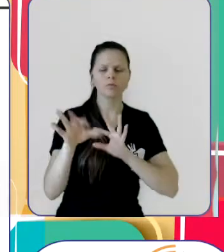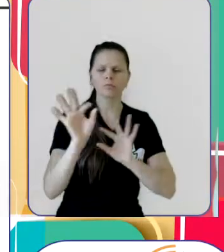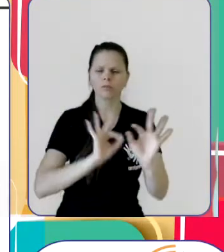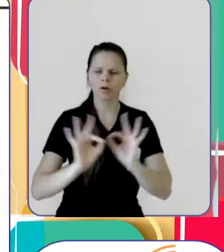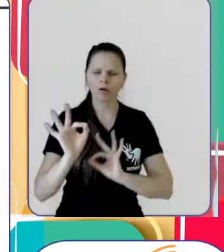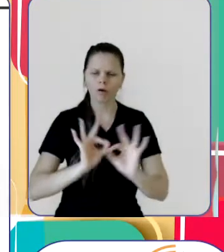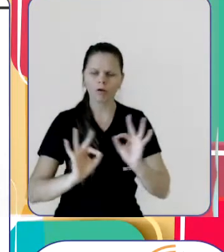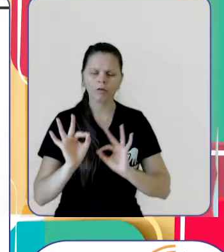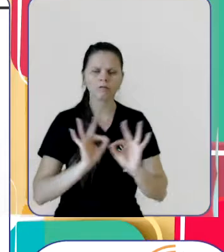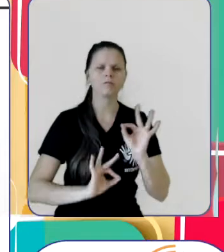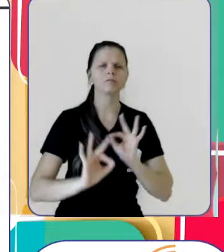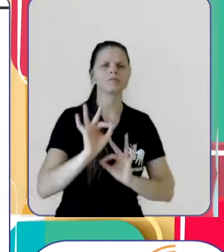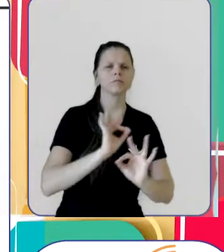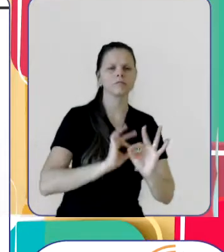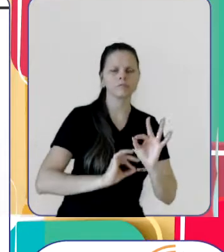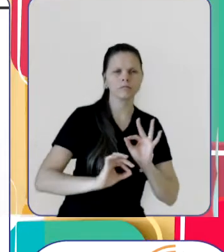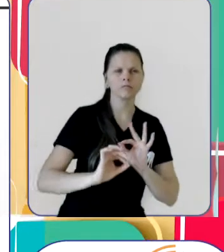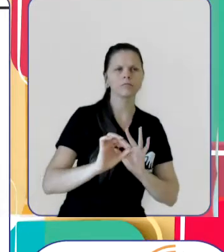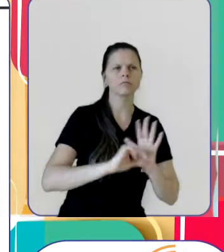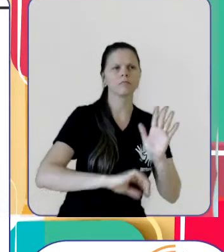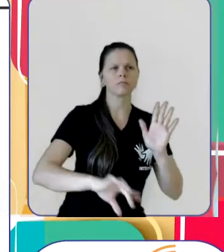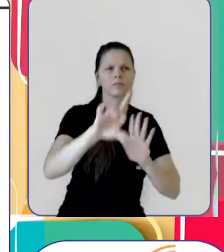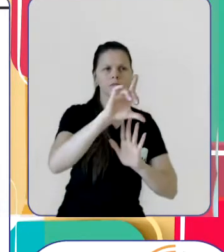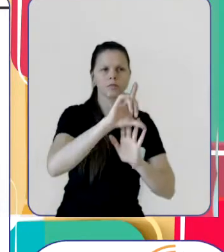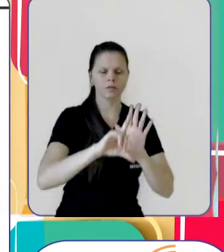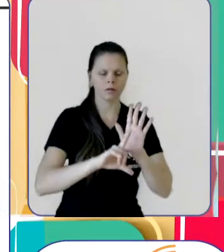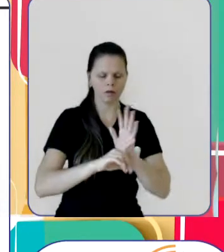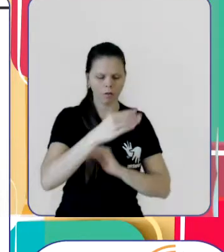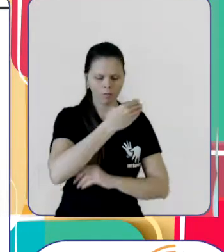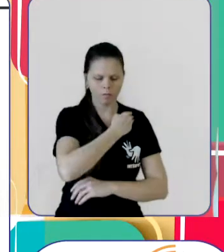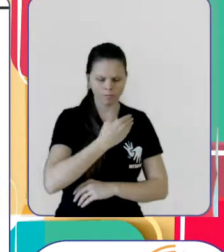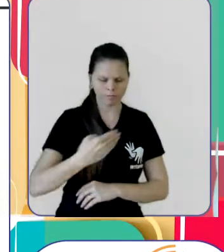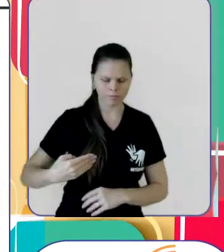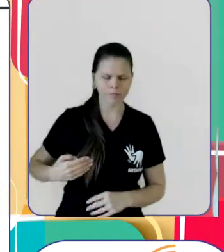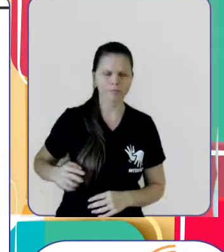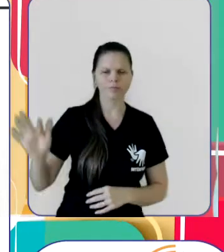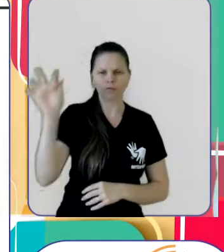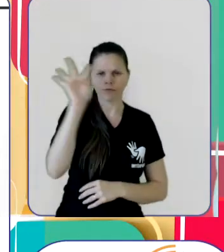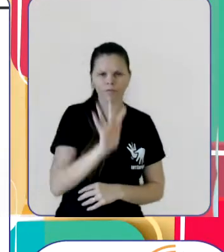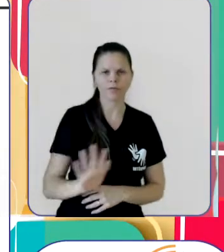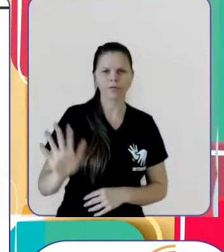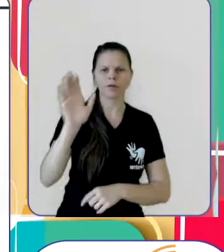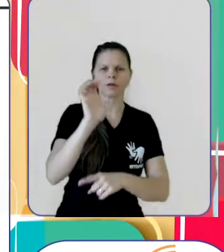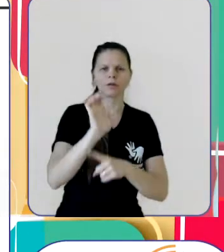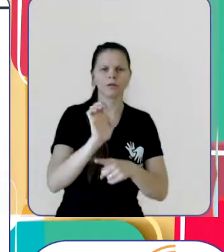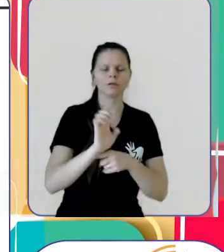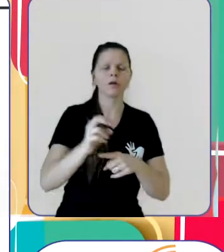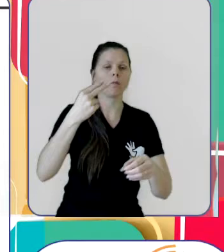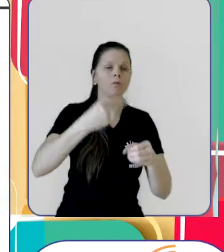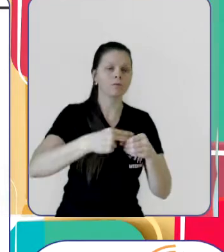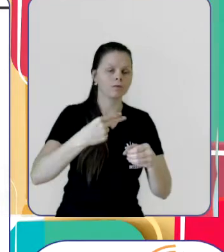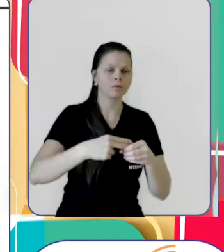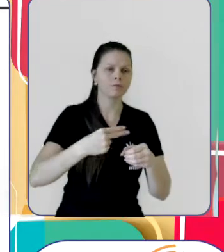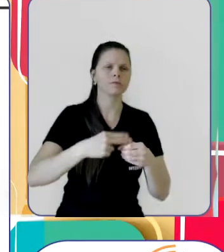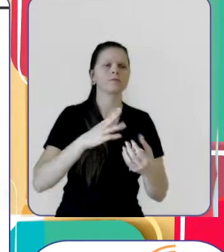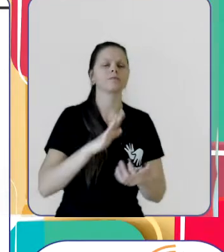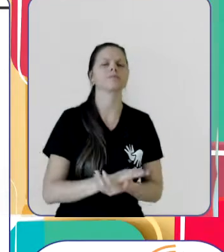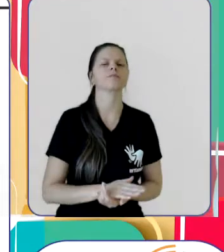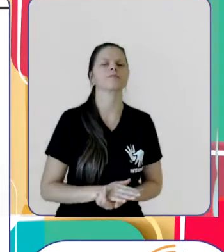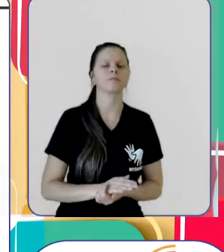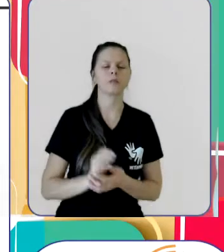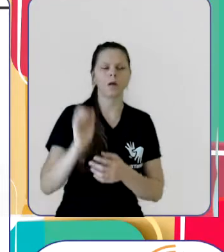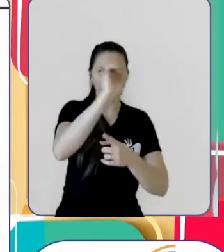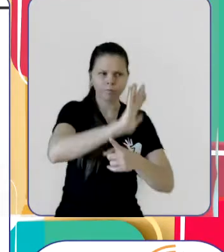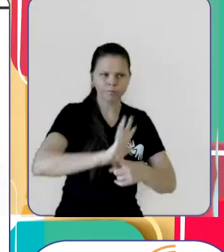saúde prestados por órgãos de instituições públicas, federais, estaduais e municipais. Então, ele é nacional,